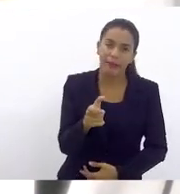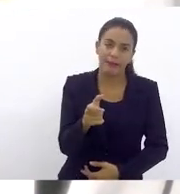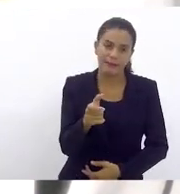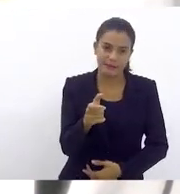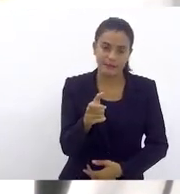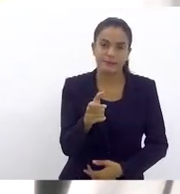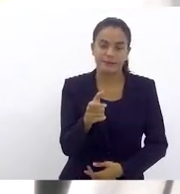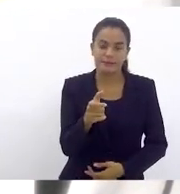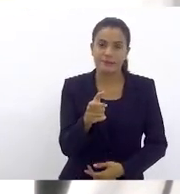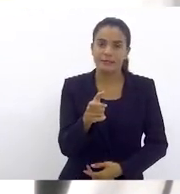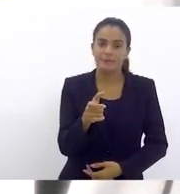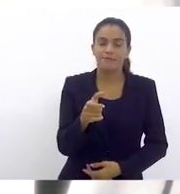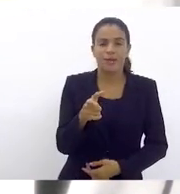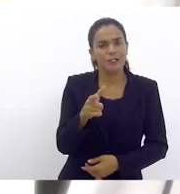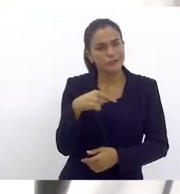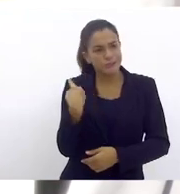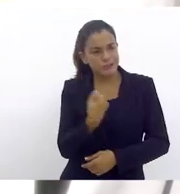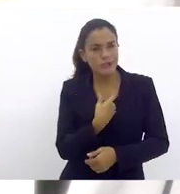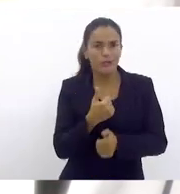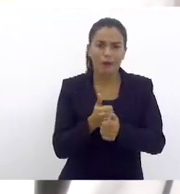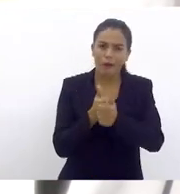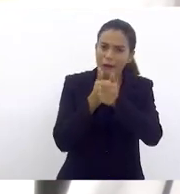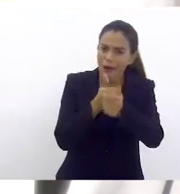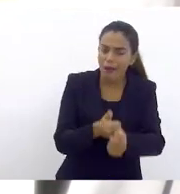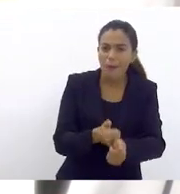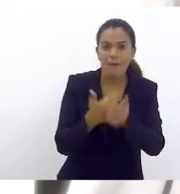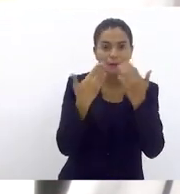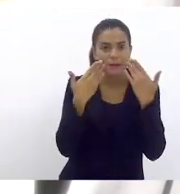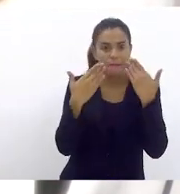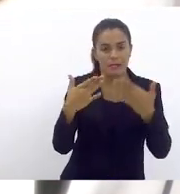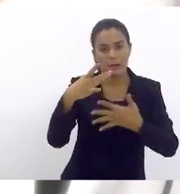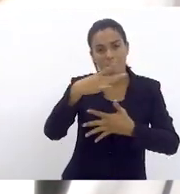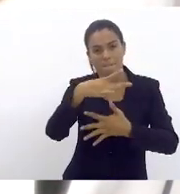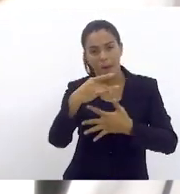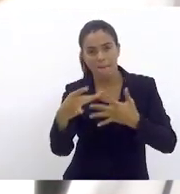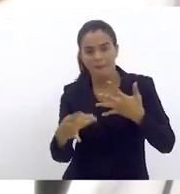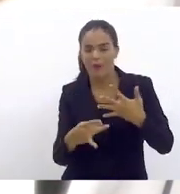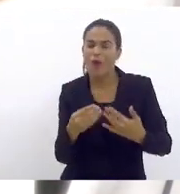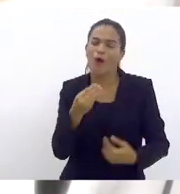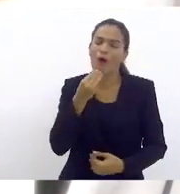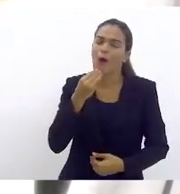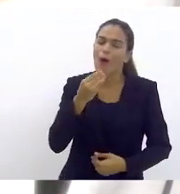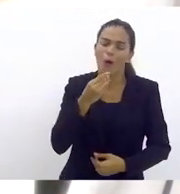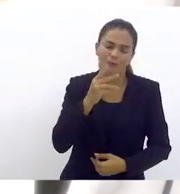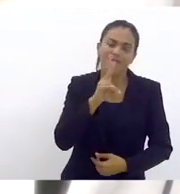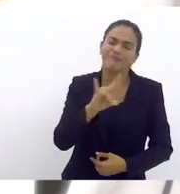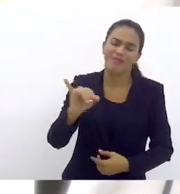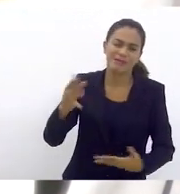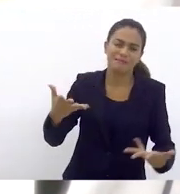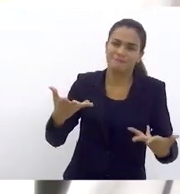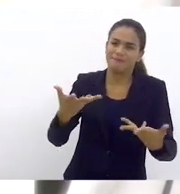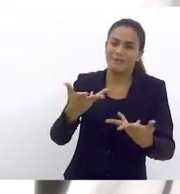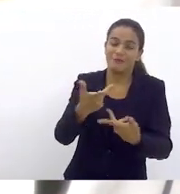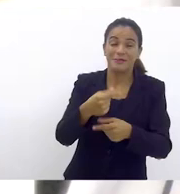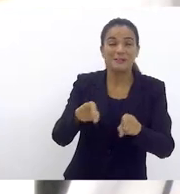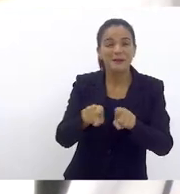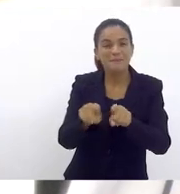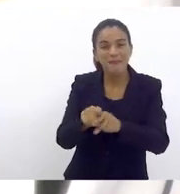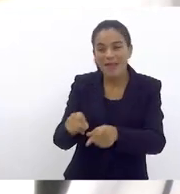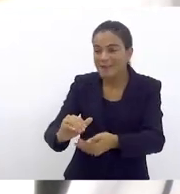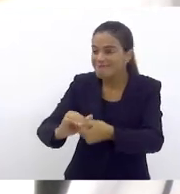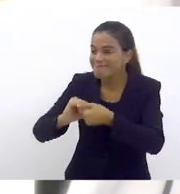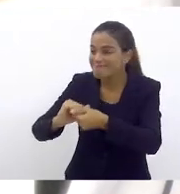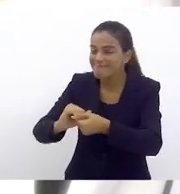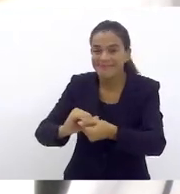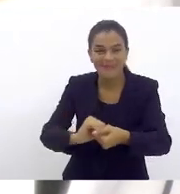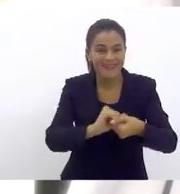permanente a gente acompanhar essa apresentação com certeza será magnífica e parabenizar e saudar como um